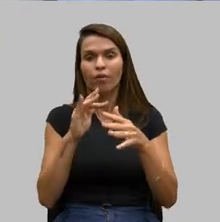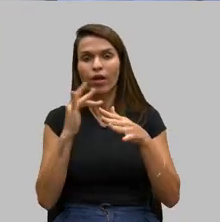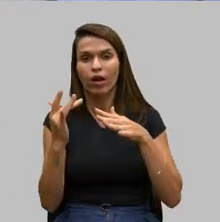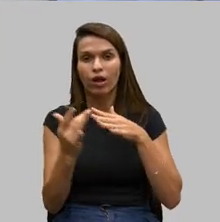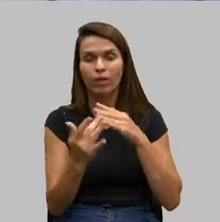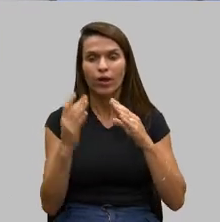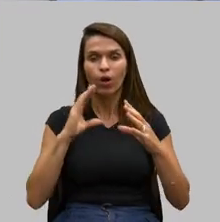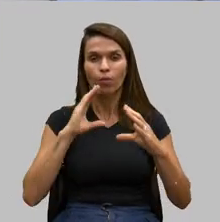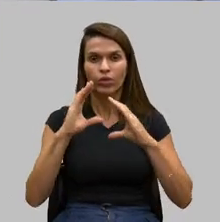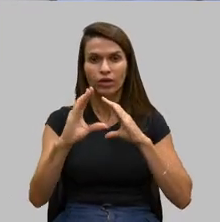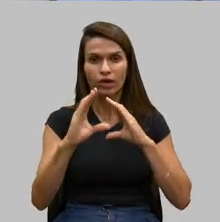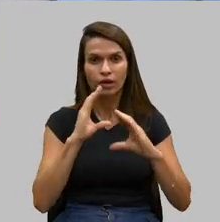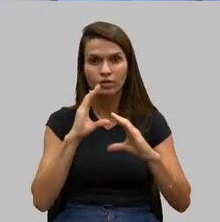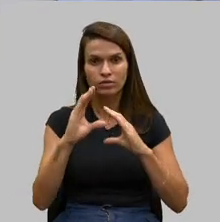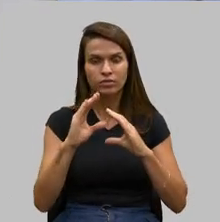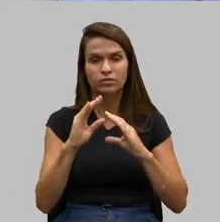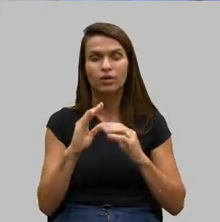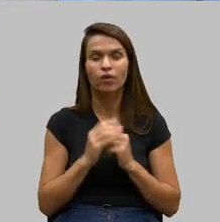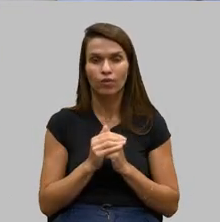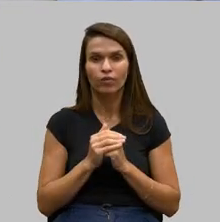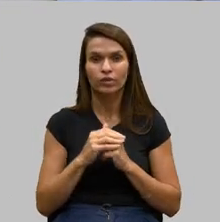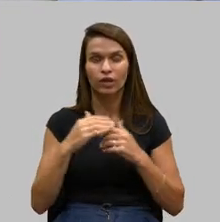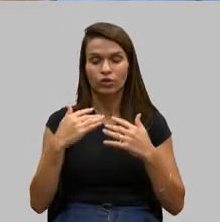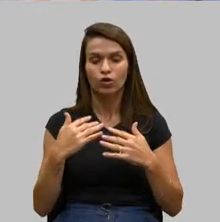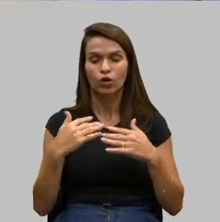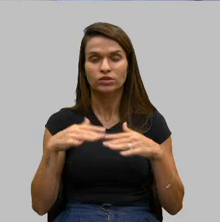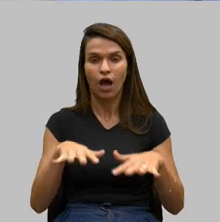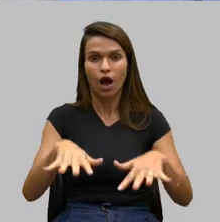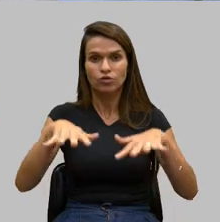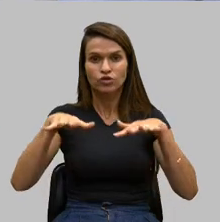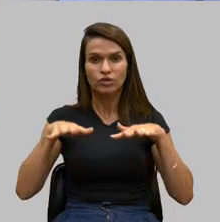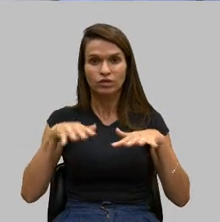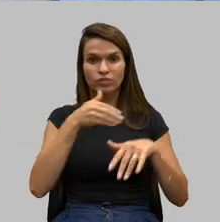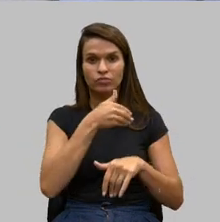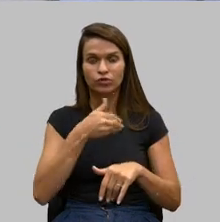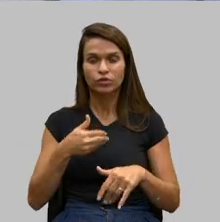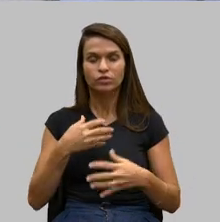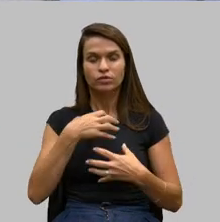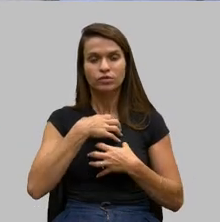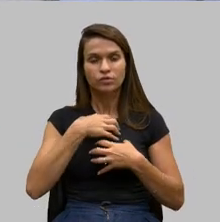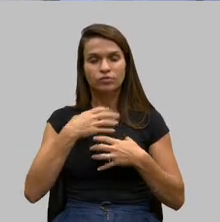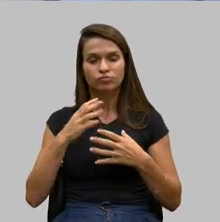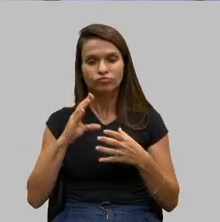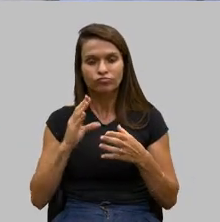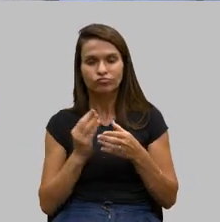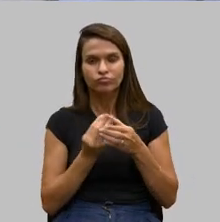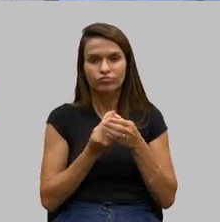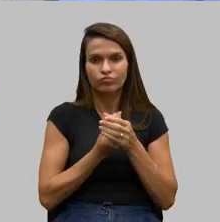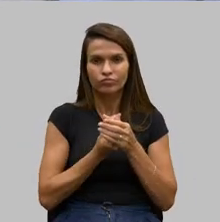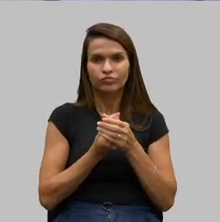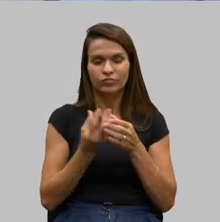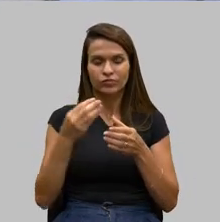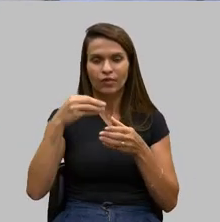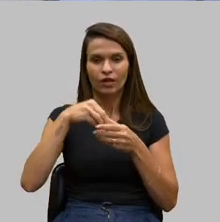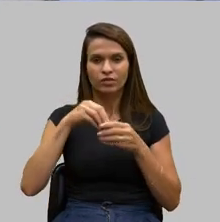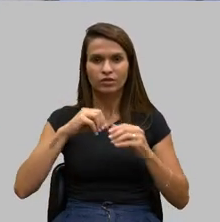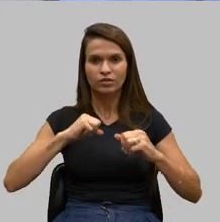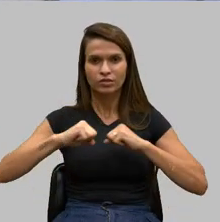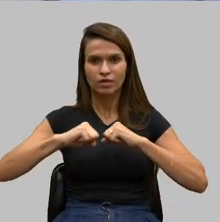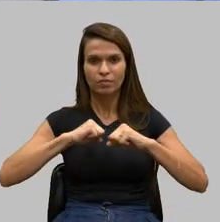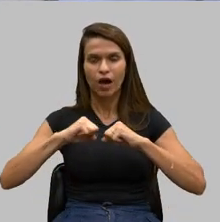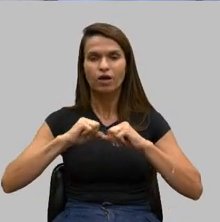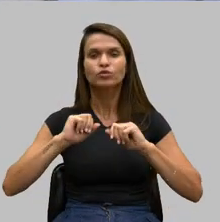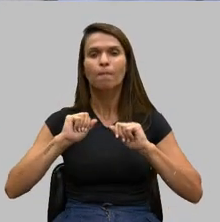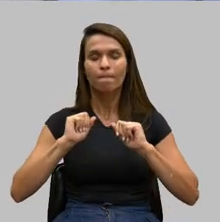comunicação paralela aqui a nossa audiência pública que se sintam incluídos dentro desse processo dentro desse debate Podem enviar aqui as